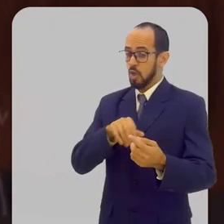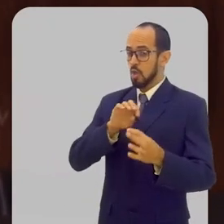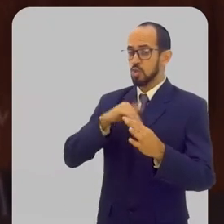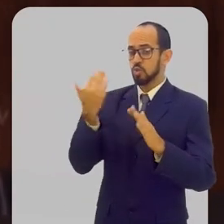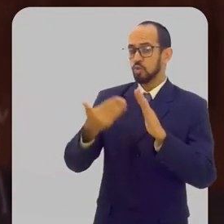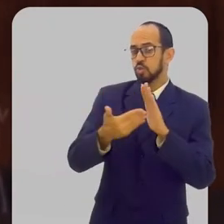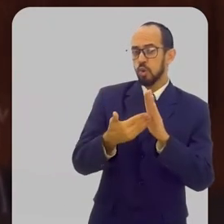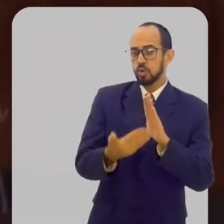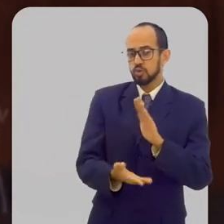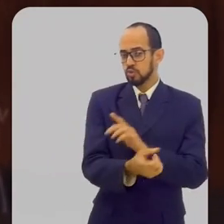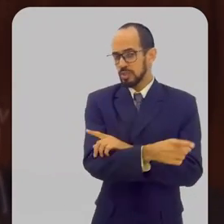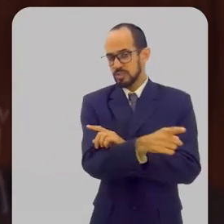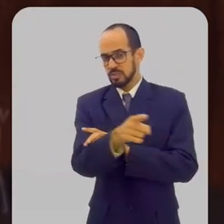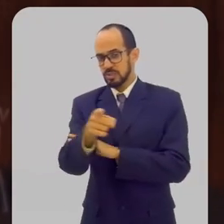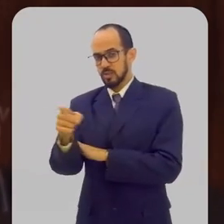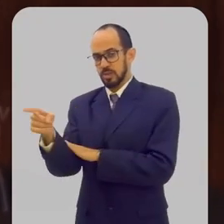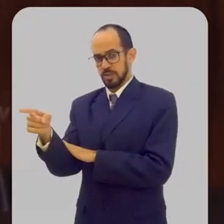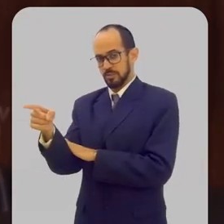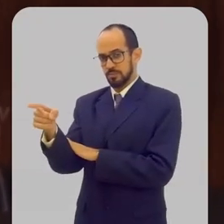todos esses que aí estão